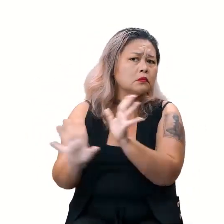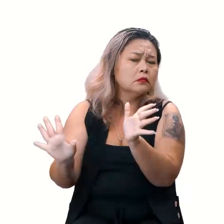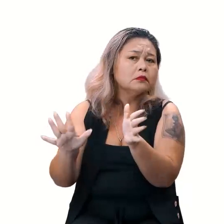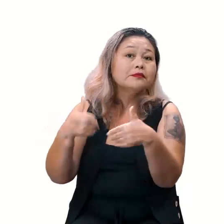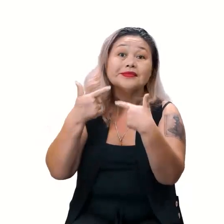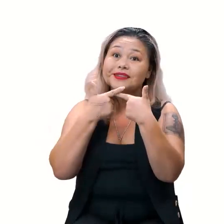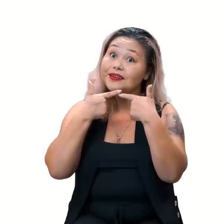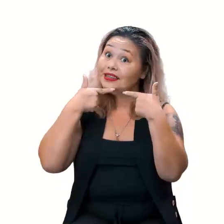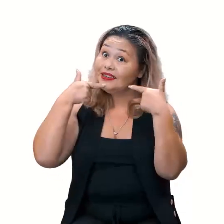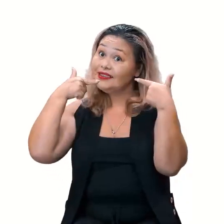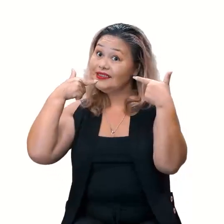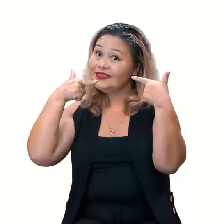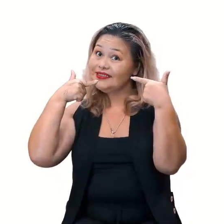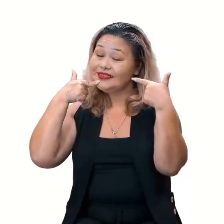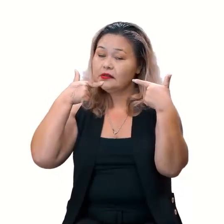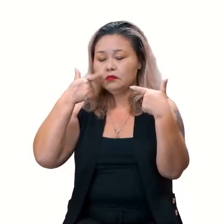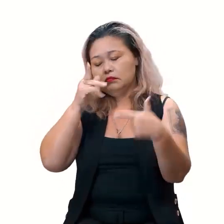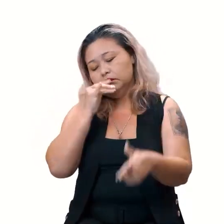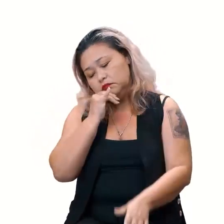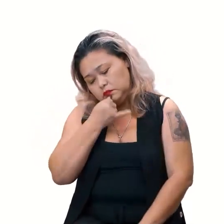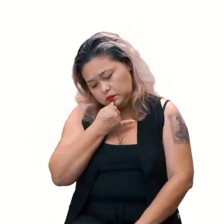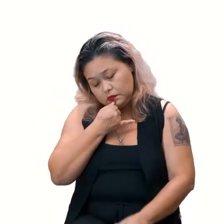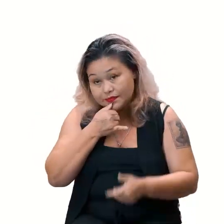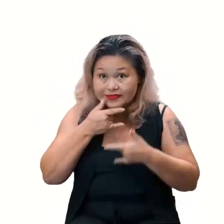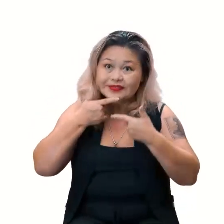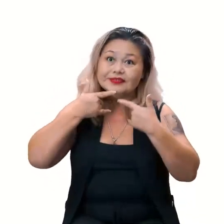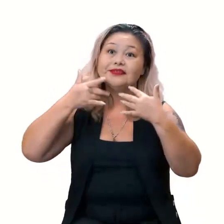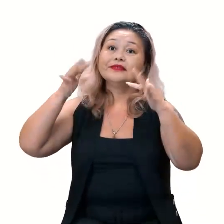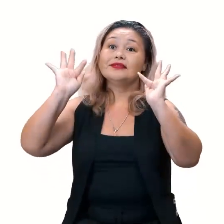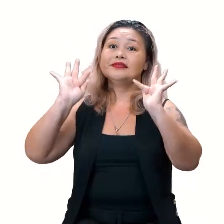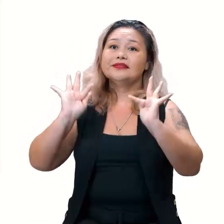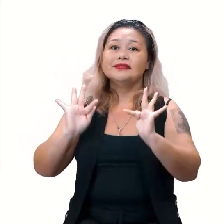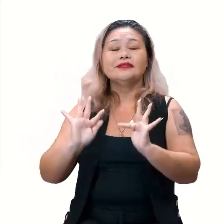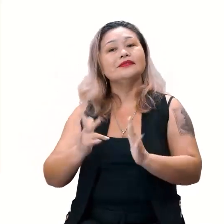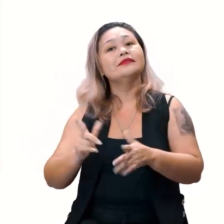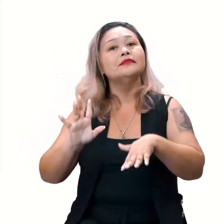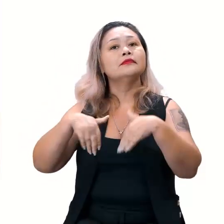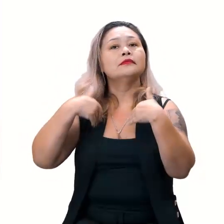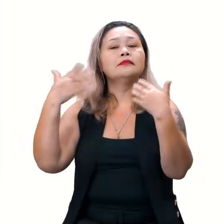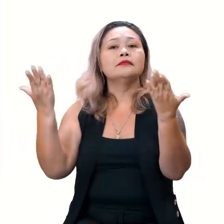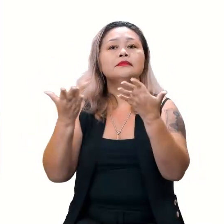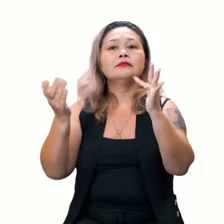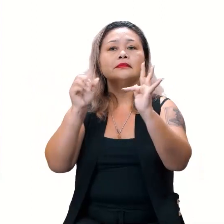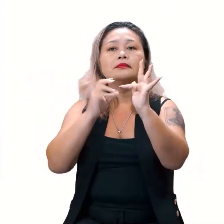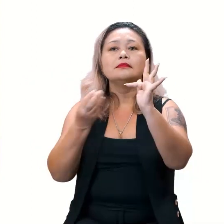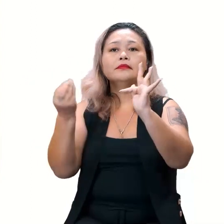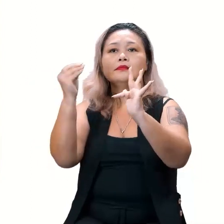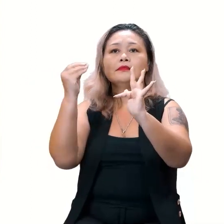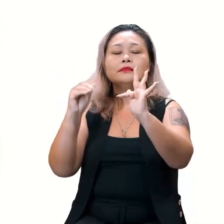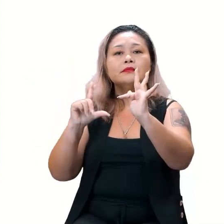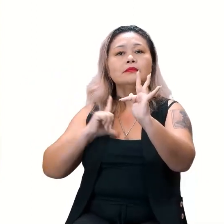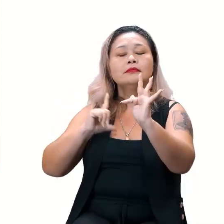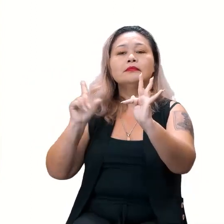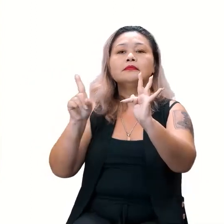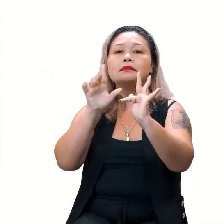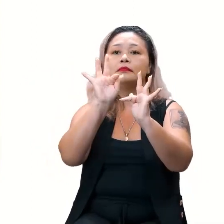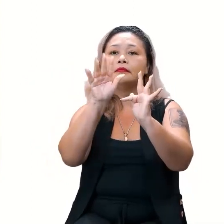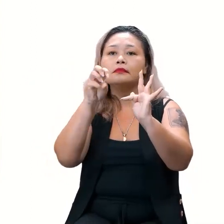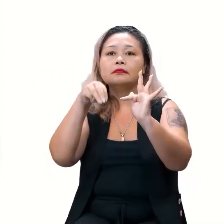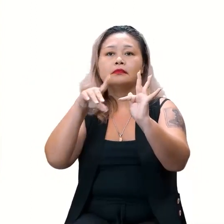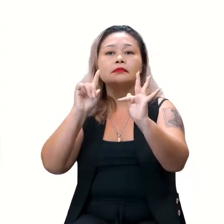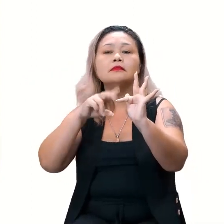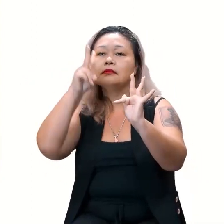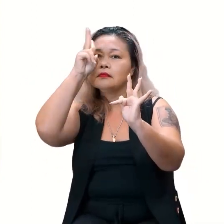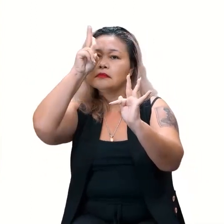sorrindo, não fica triste, fica feliz da vida, porque agora a gente vai trabalhar o gráfico da função afim. Lembra que a gente conversou